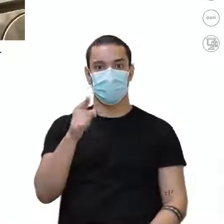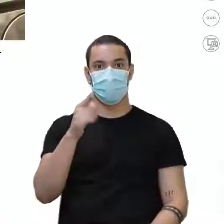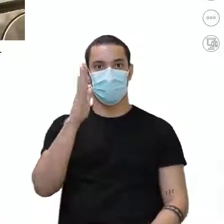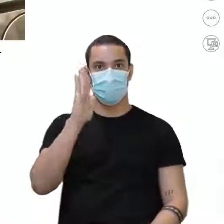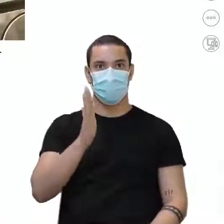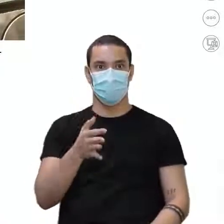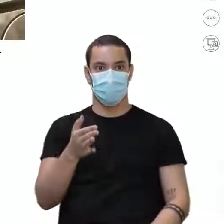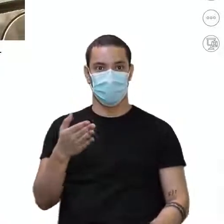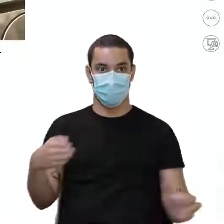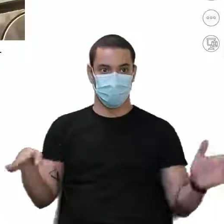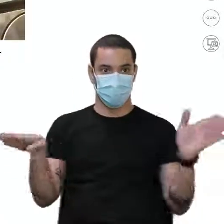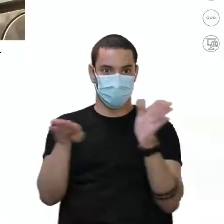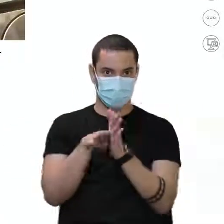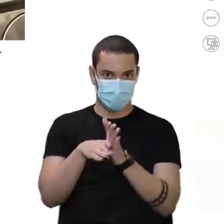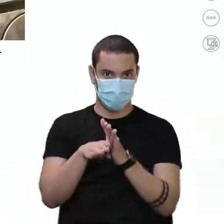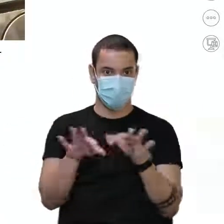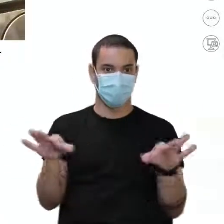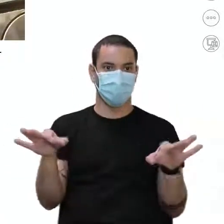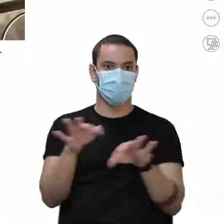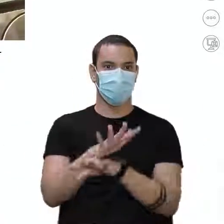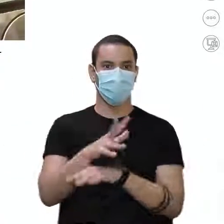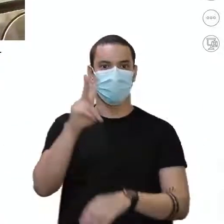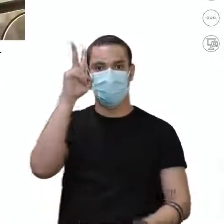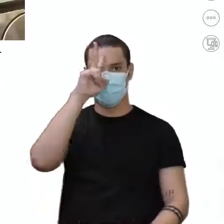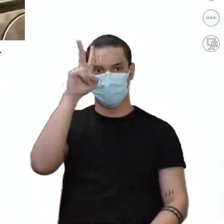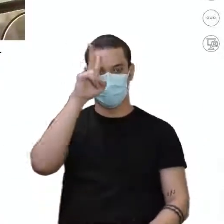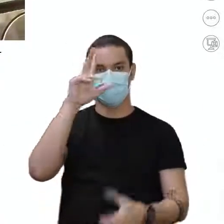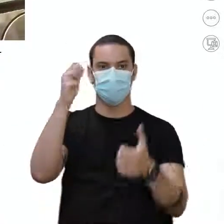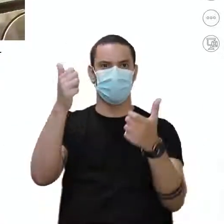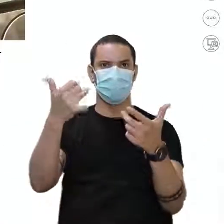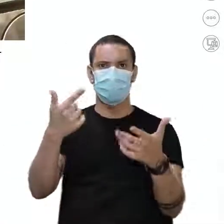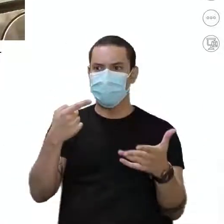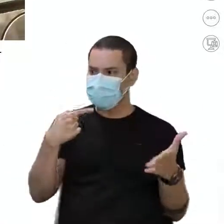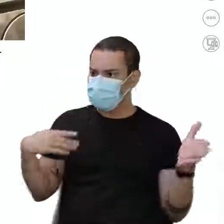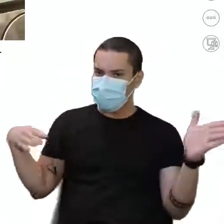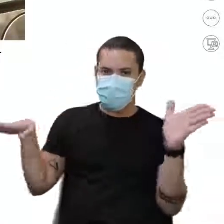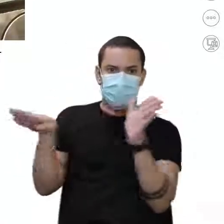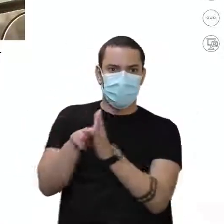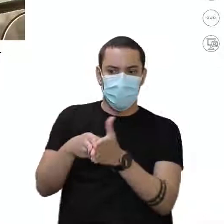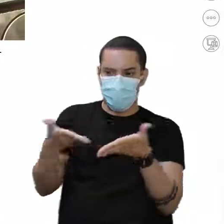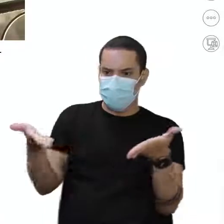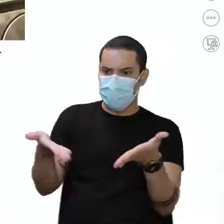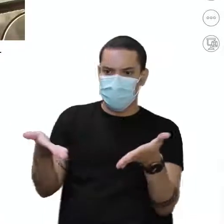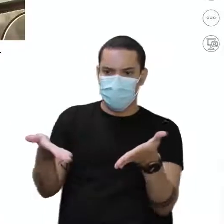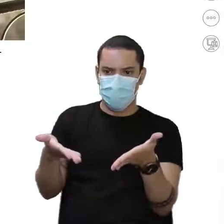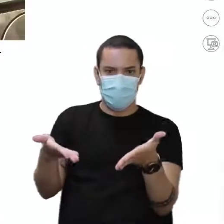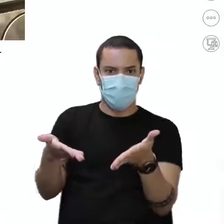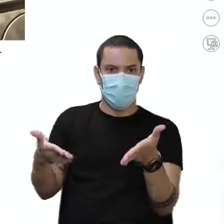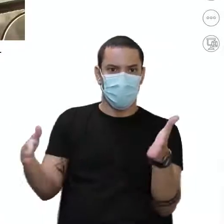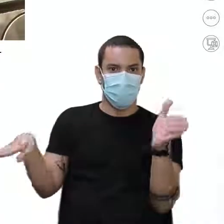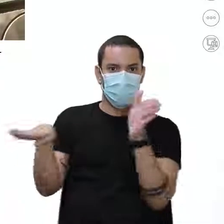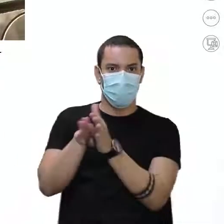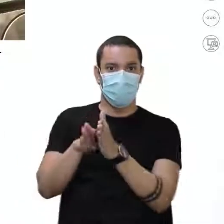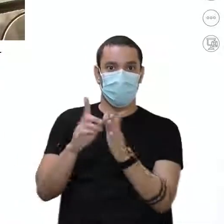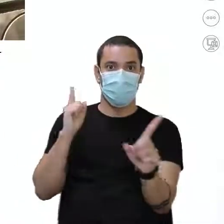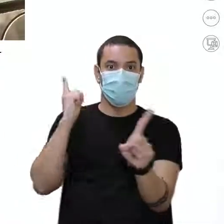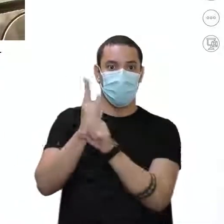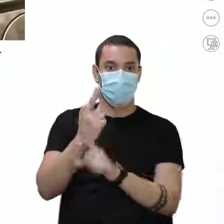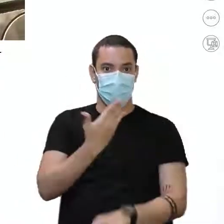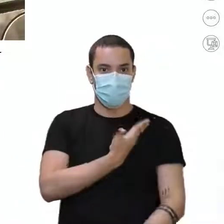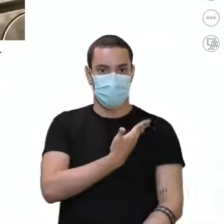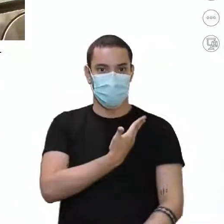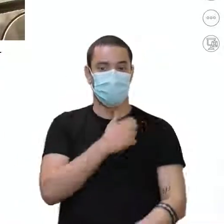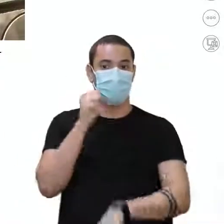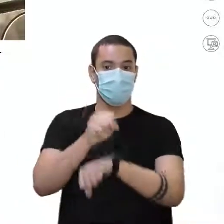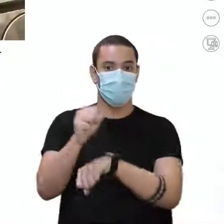acabou de chegar. You have just. Olha, lembra do nosso just aqui, o acabou? Você acabou de chegar para encontrar um amigo que está